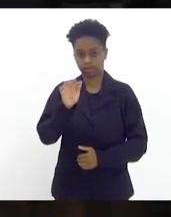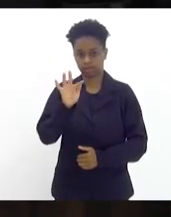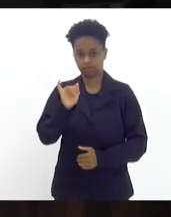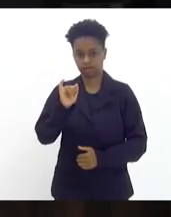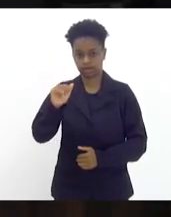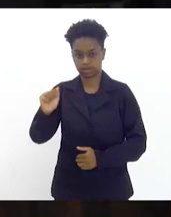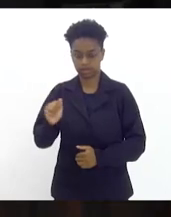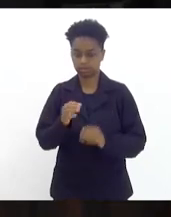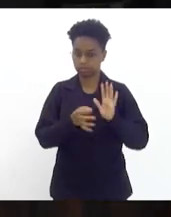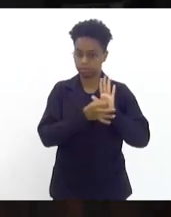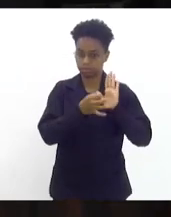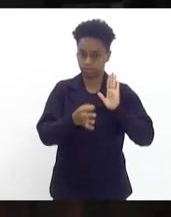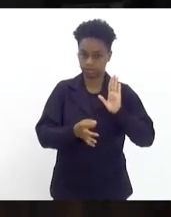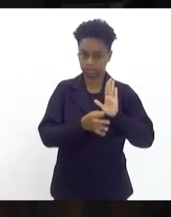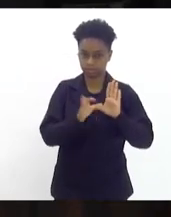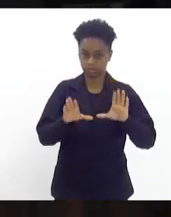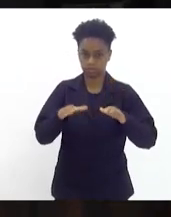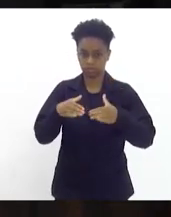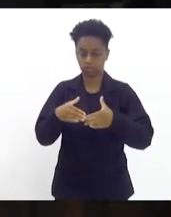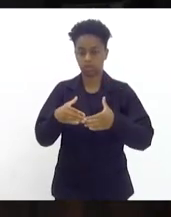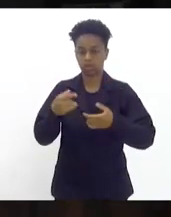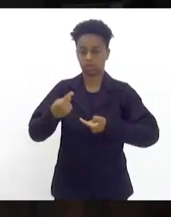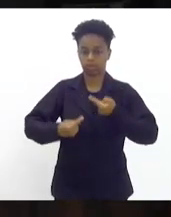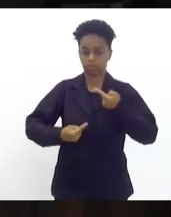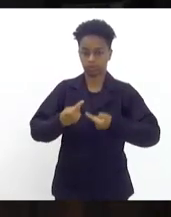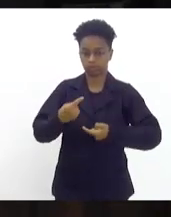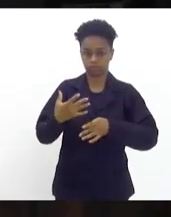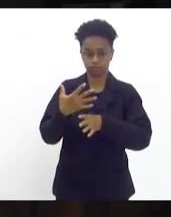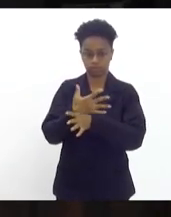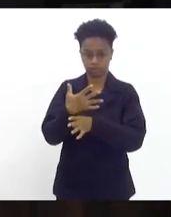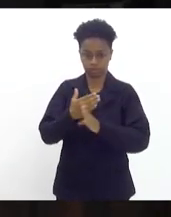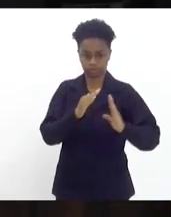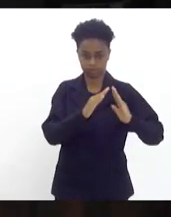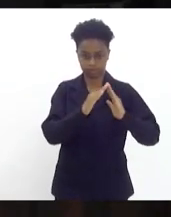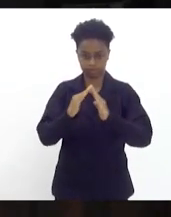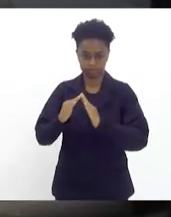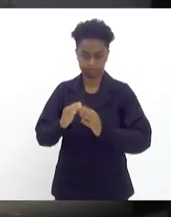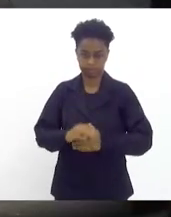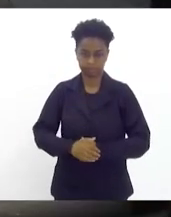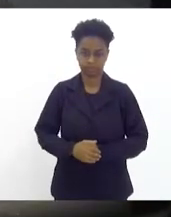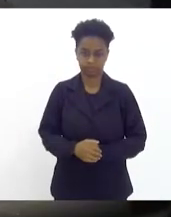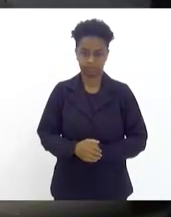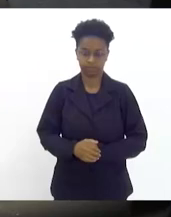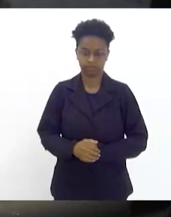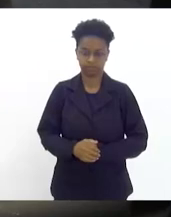mentir parecer pela comissão de política Urbana habitação por favor deputado